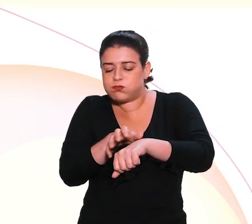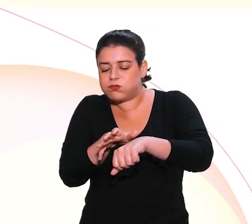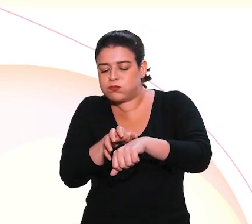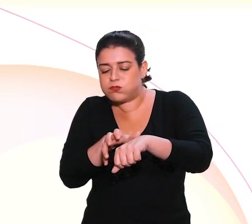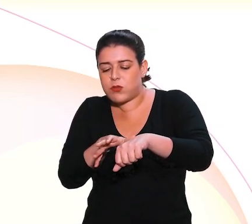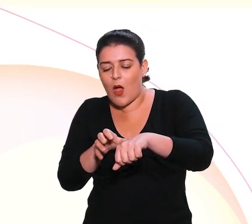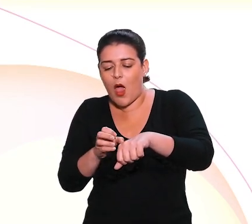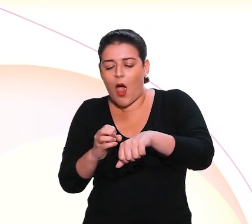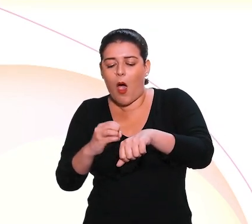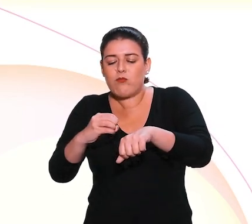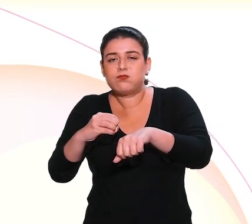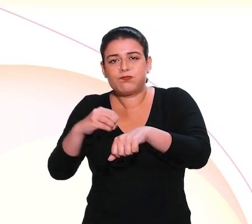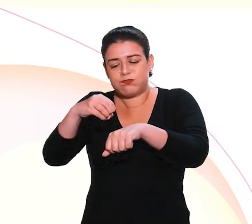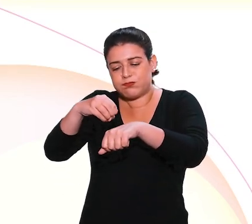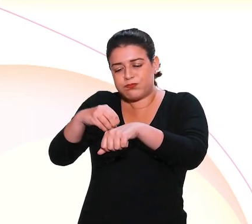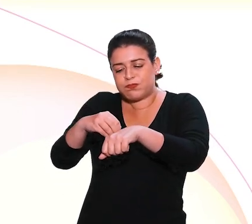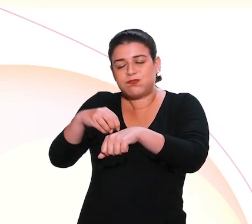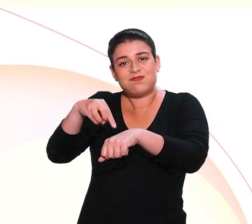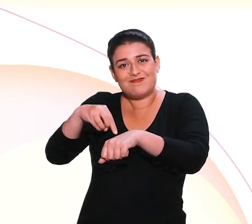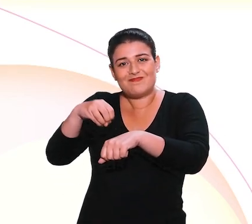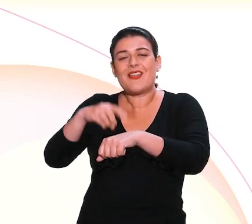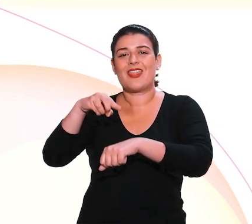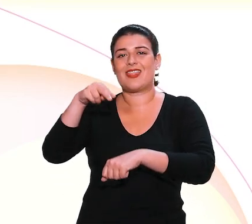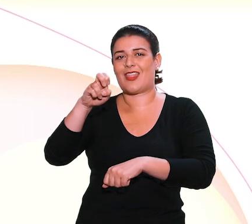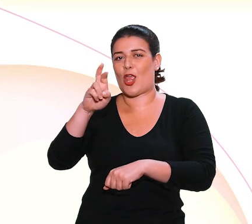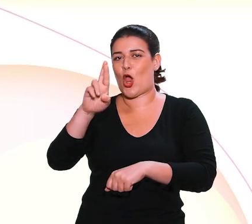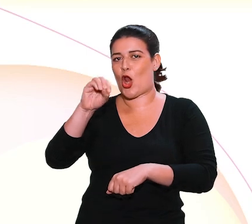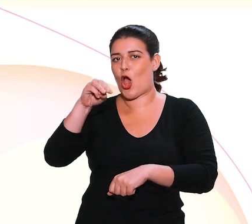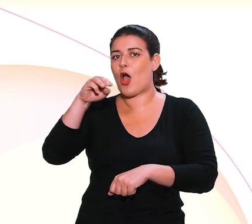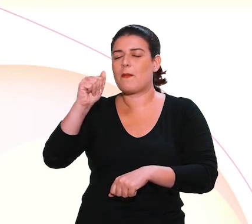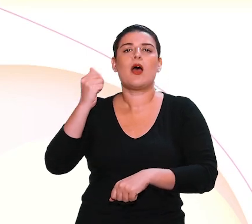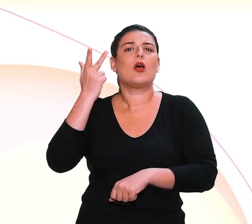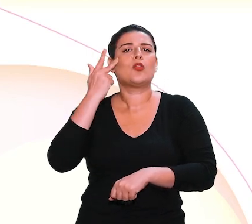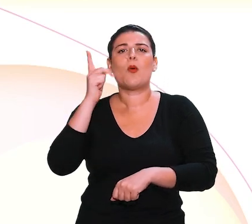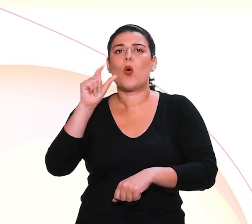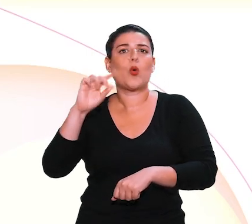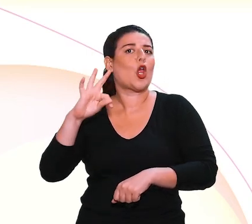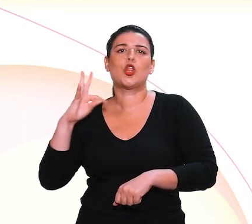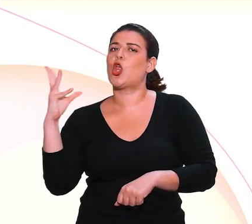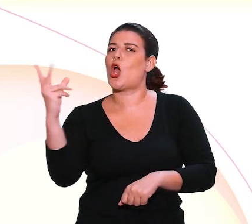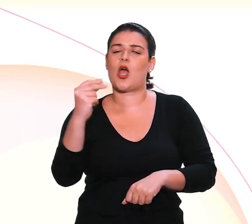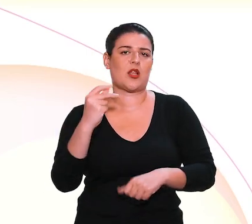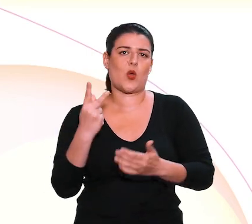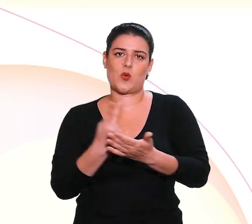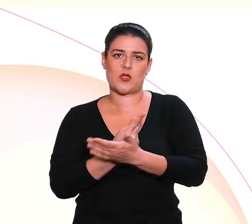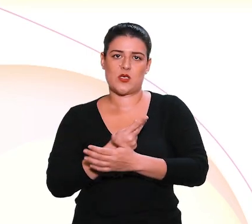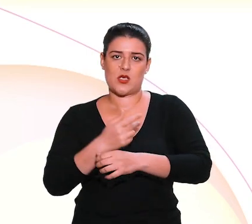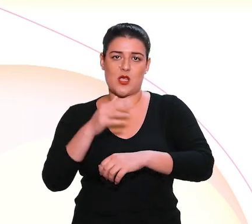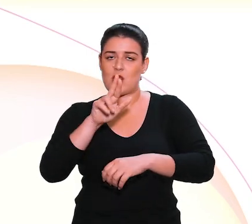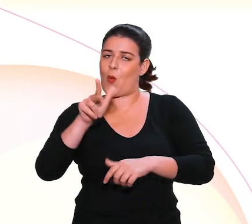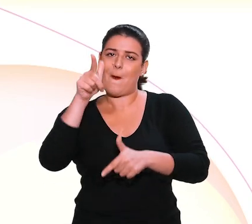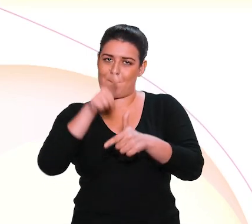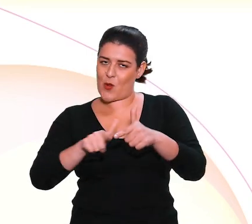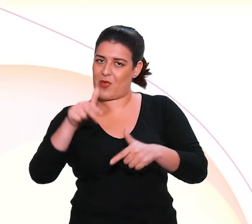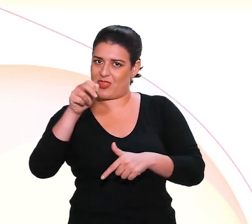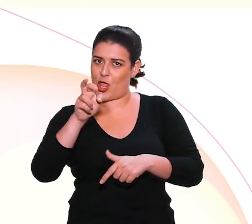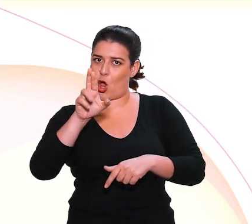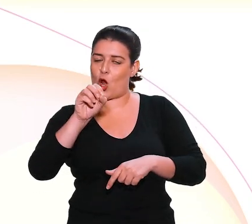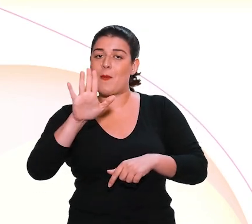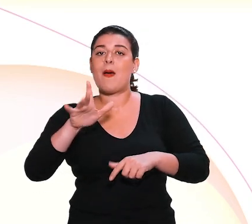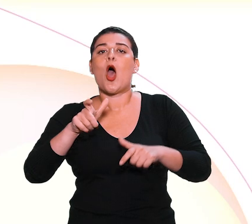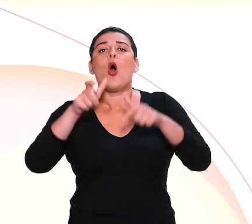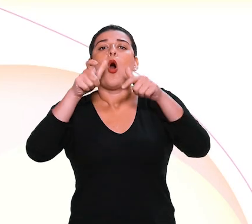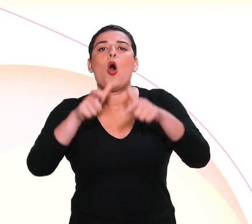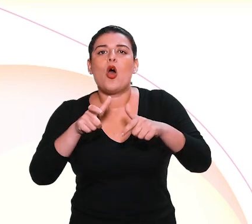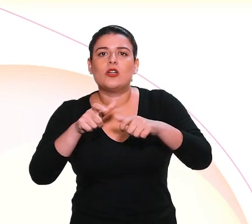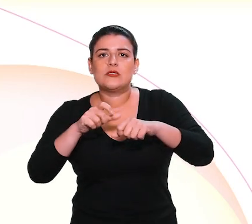como se fosse um botão. Esse botão a gente chama de neuroma. É normal de acontecer e acontece com todo mundo. O neuroma não é um problema. O problema é